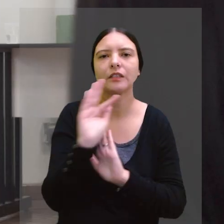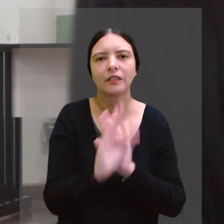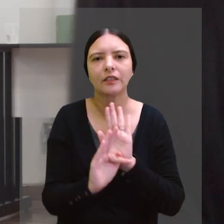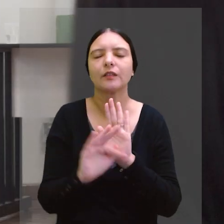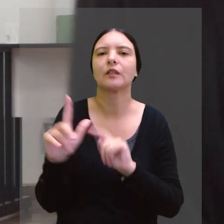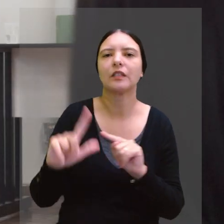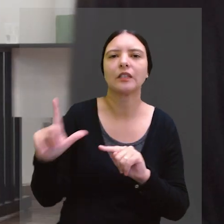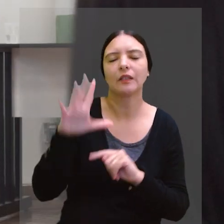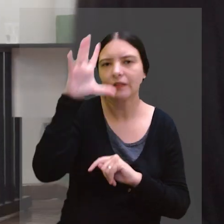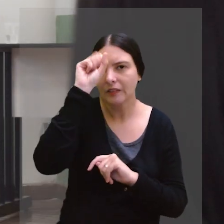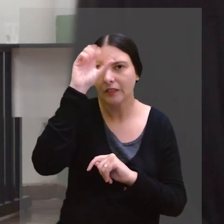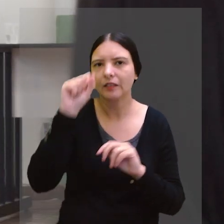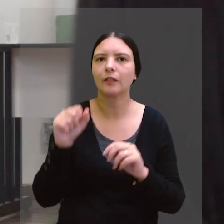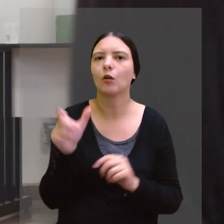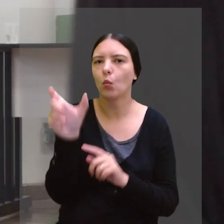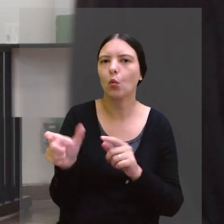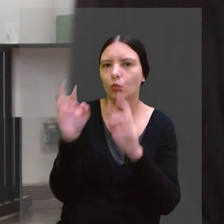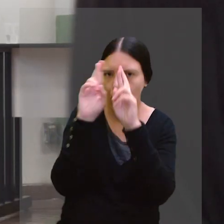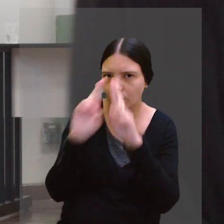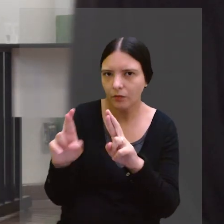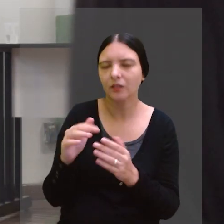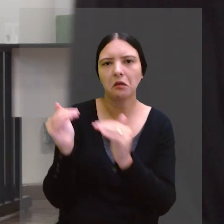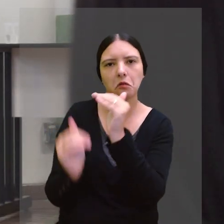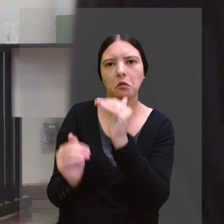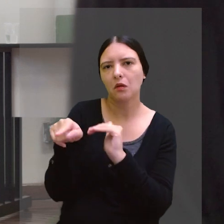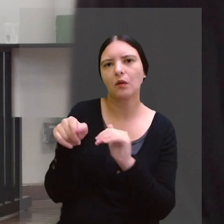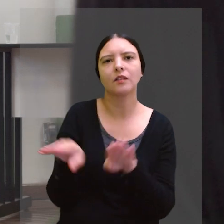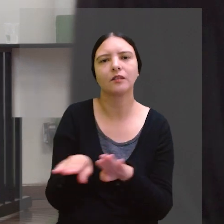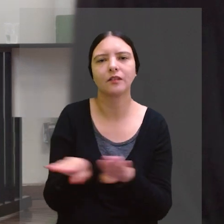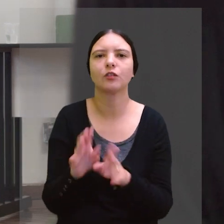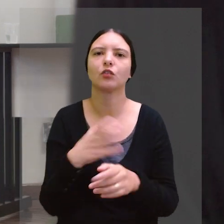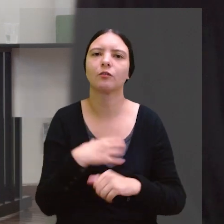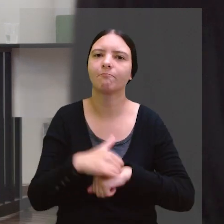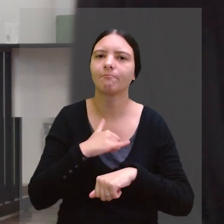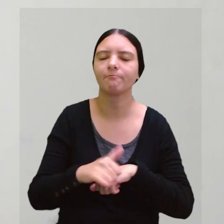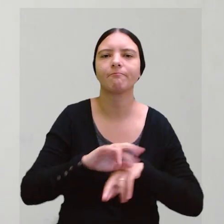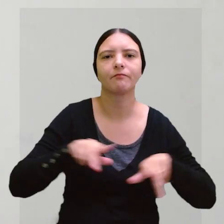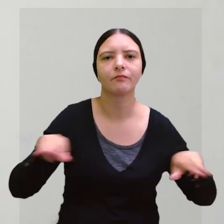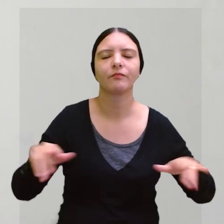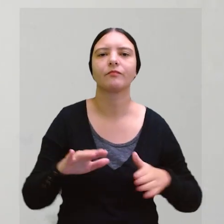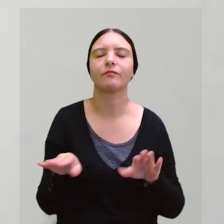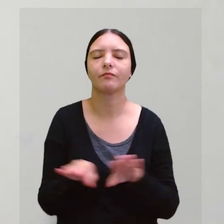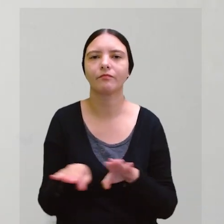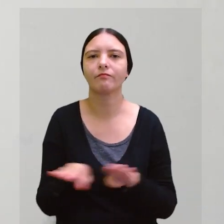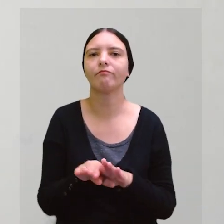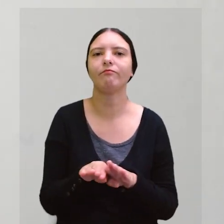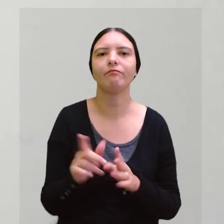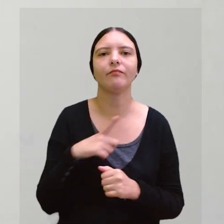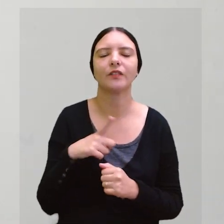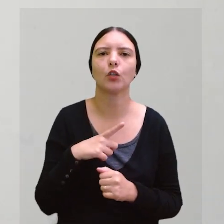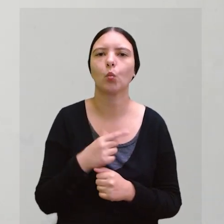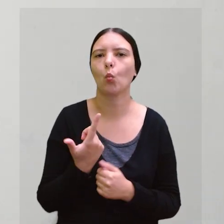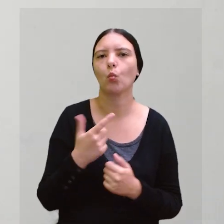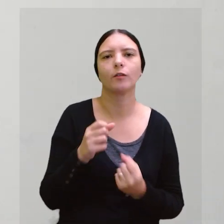literário também eu posso aprender a respeitar o próximo, a discordar do próximo, a lidar com ele de diversas formas. Além de ter né,